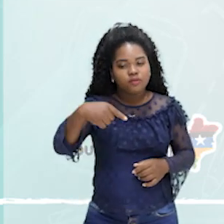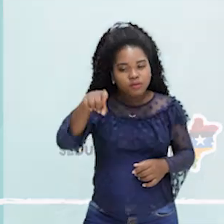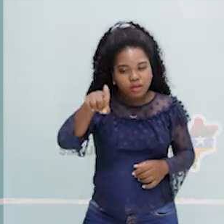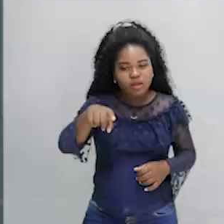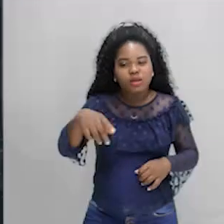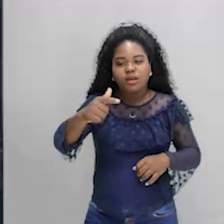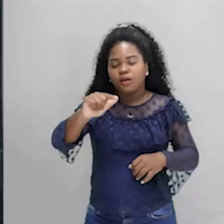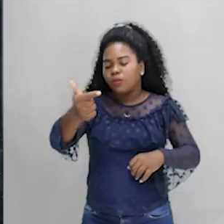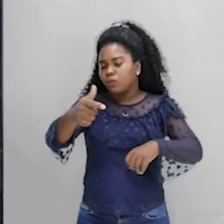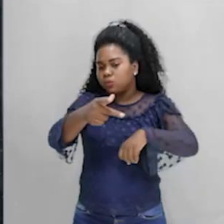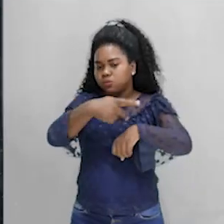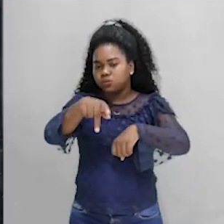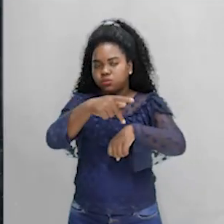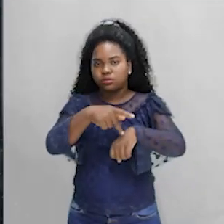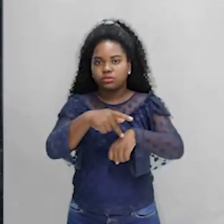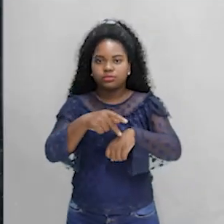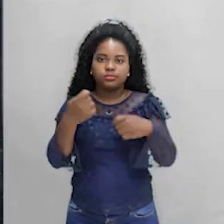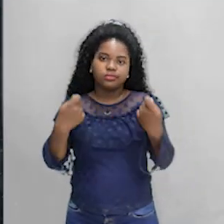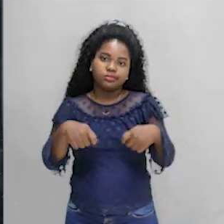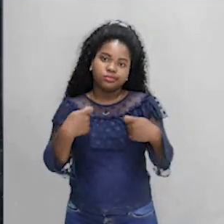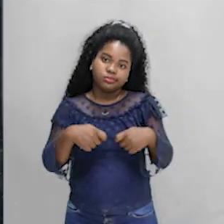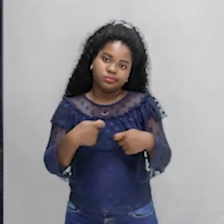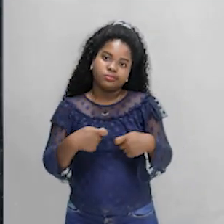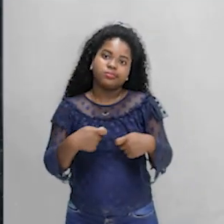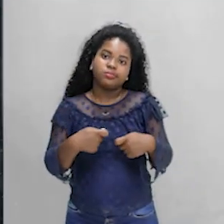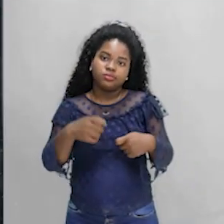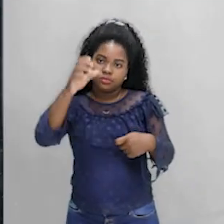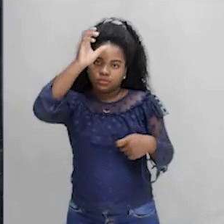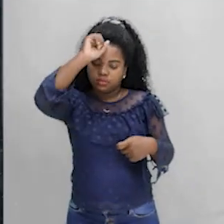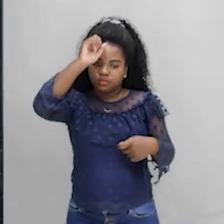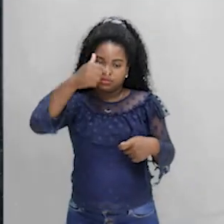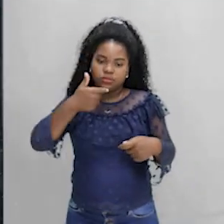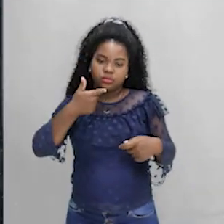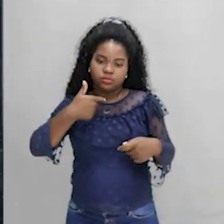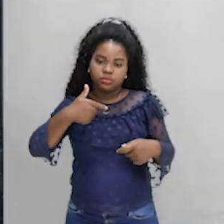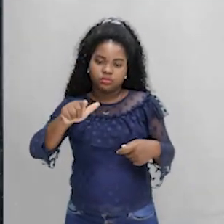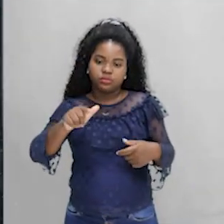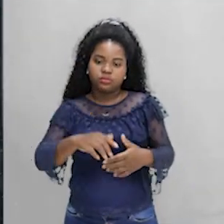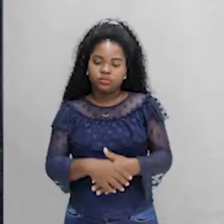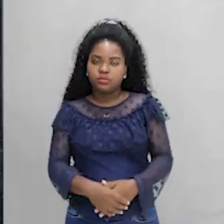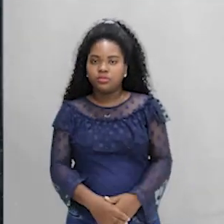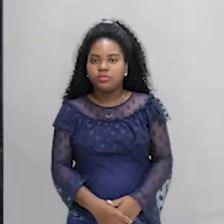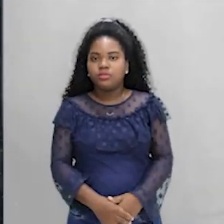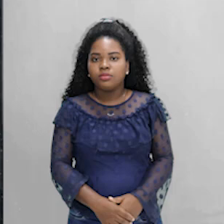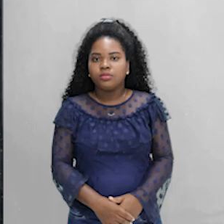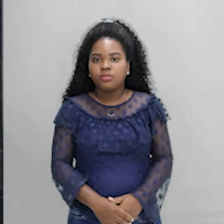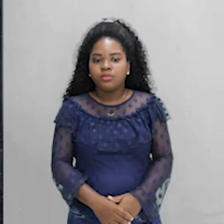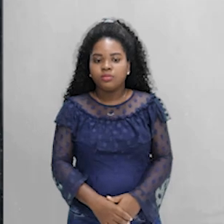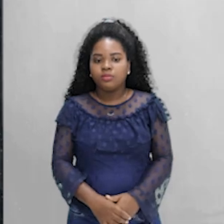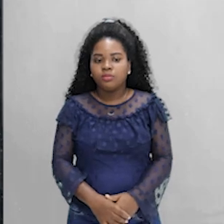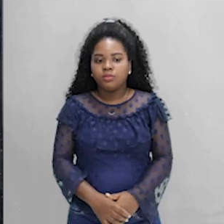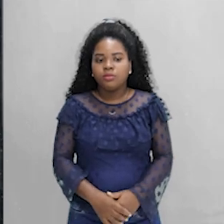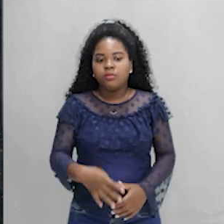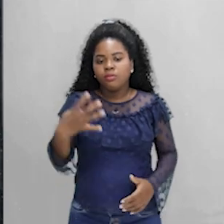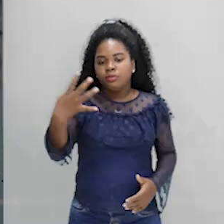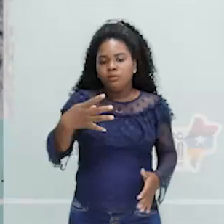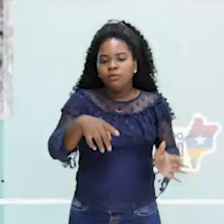mínimo, saber o básico de uma língua estrangeira, né? No caso, o inglês, que é uma língua universal, tá bom? Mais